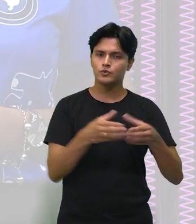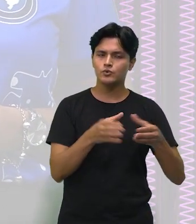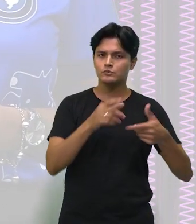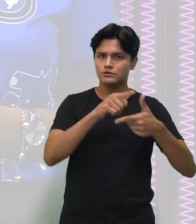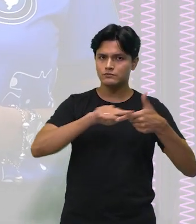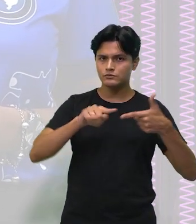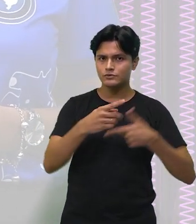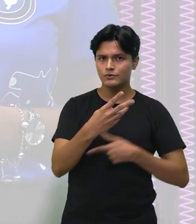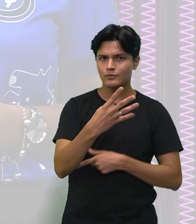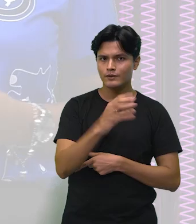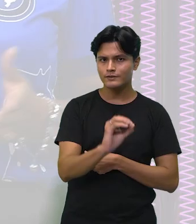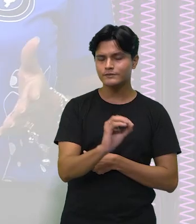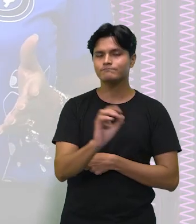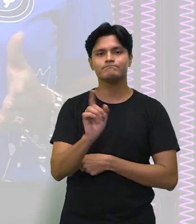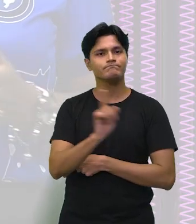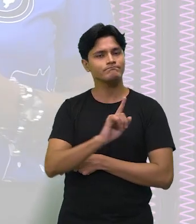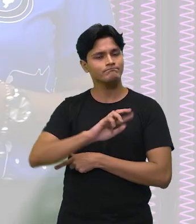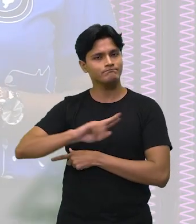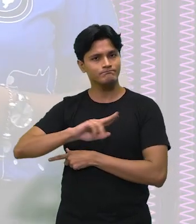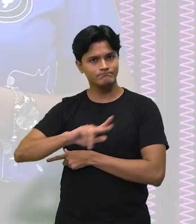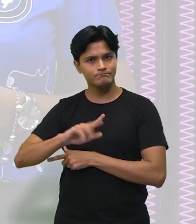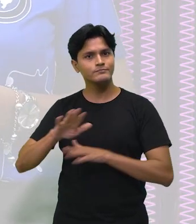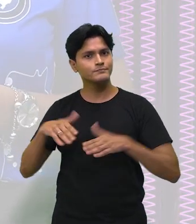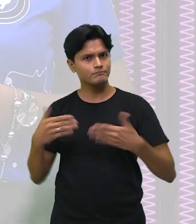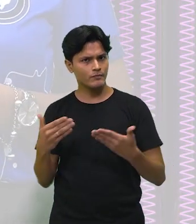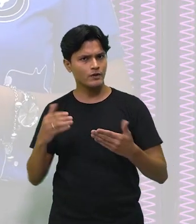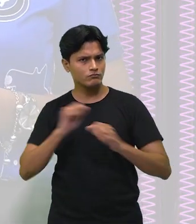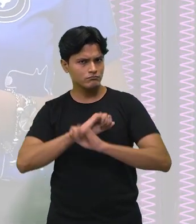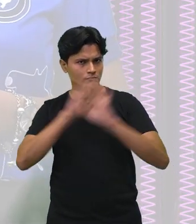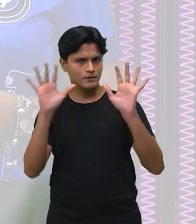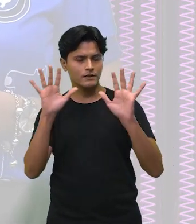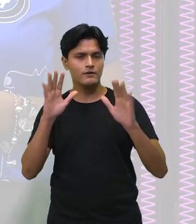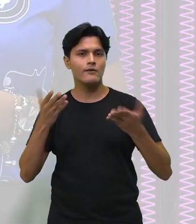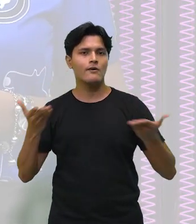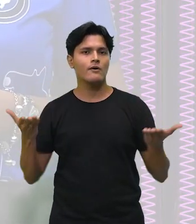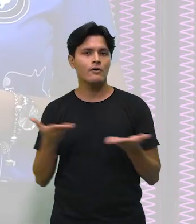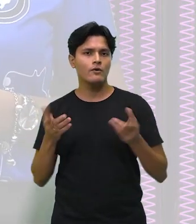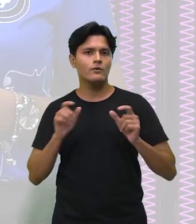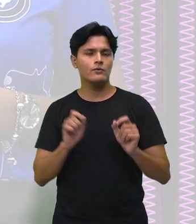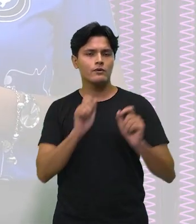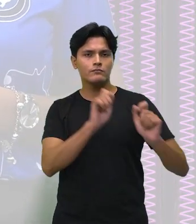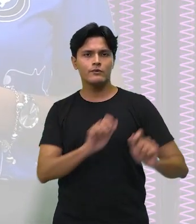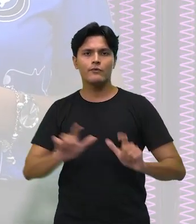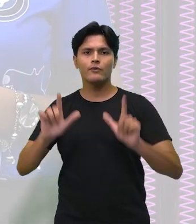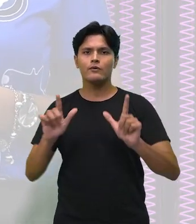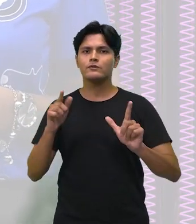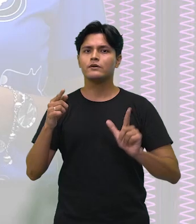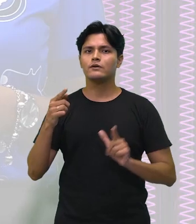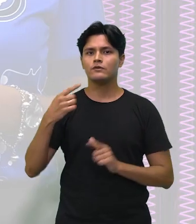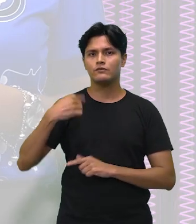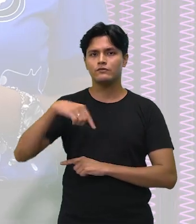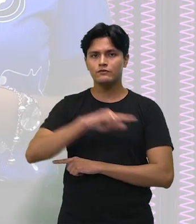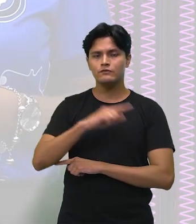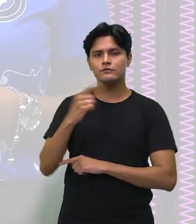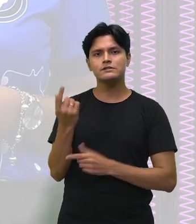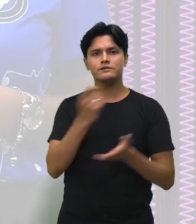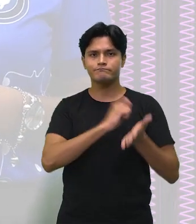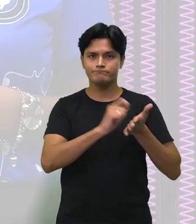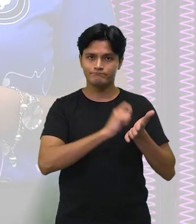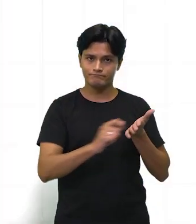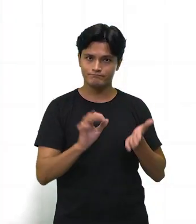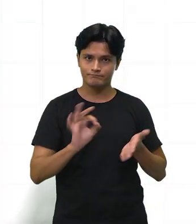40, ok? Então, ficou claro aí para vocês? Vamos então à nossa cartela para que vocês possam aí fazer as